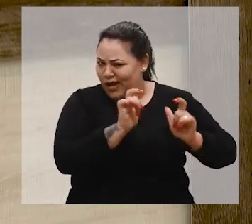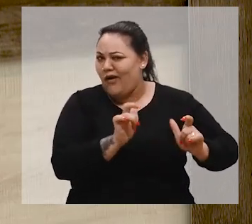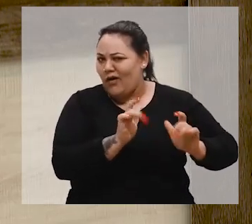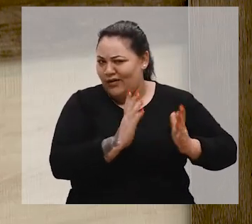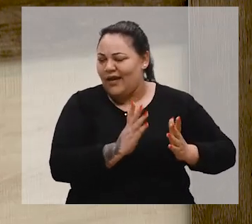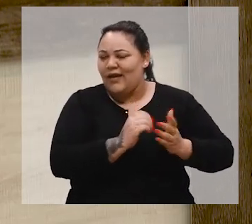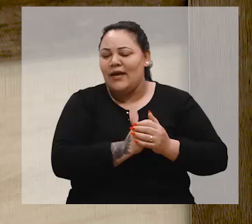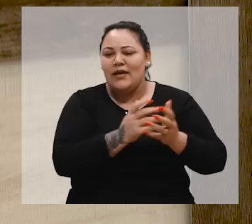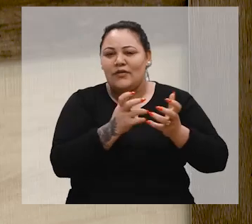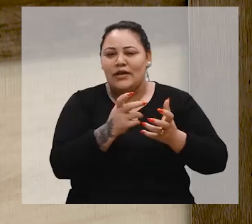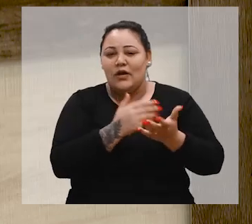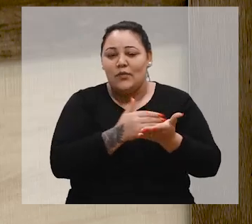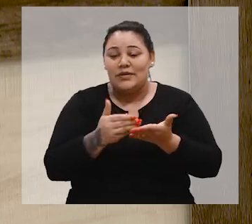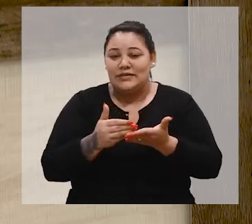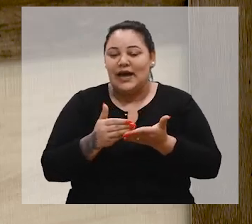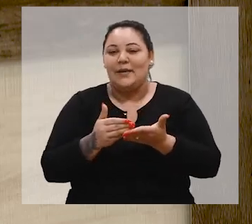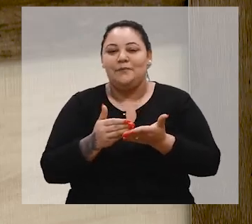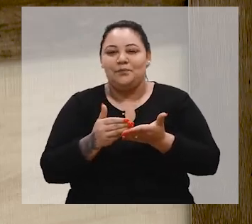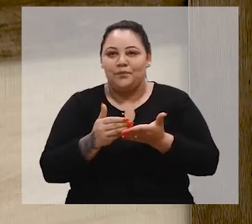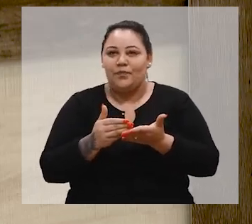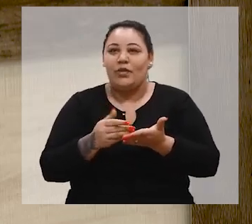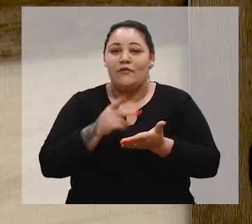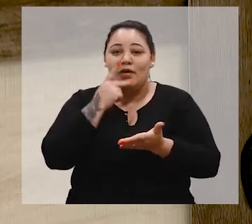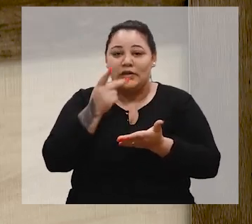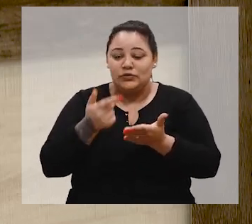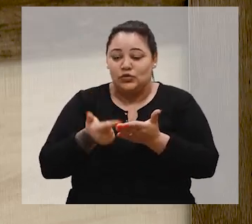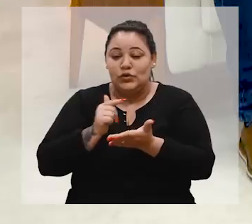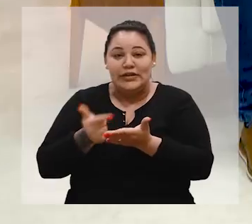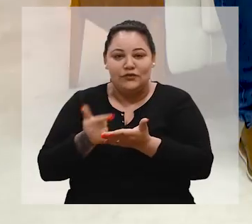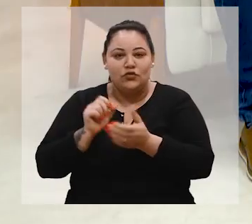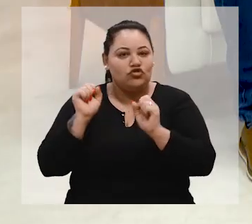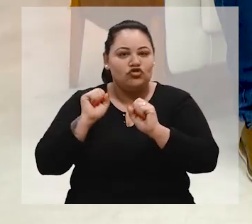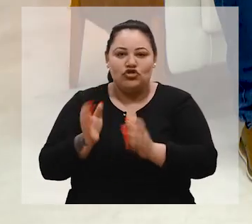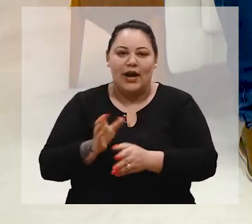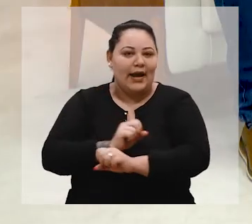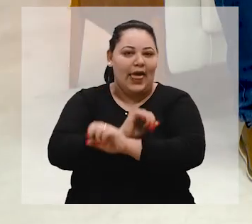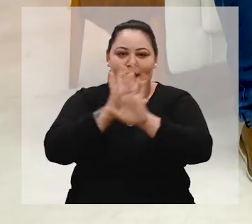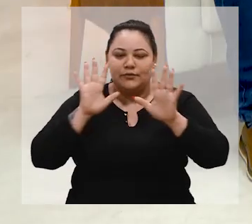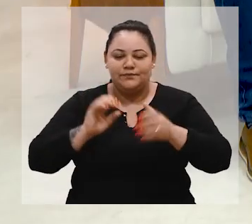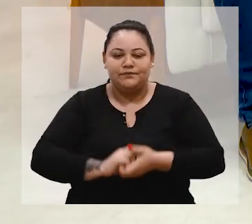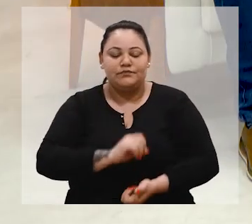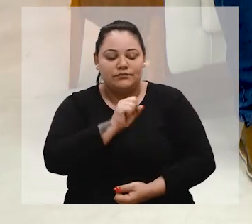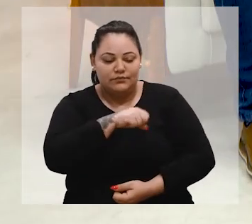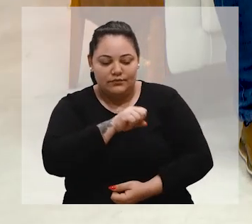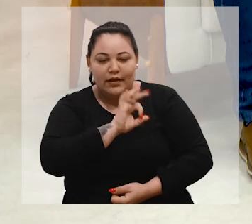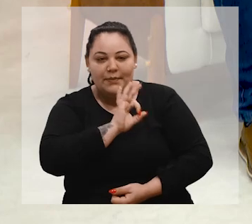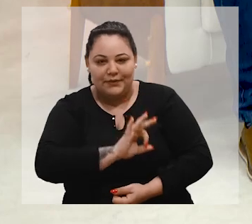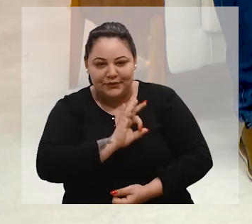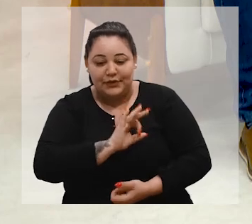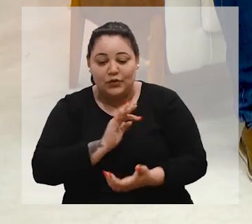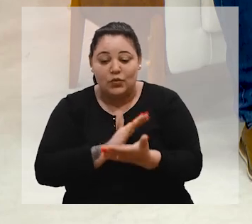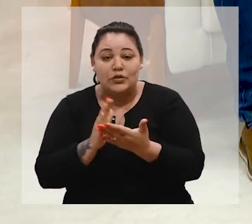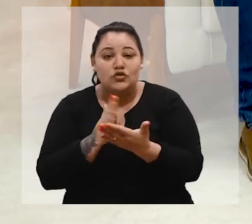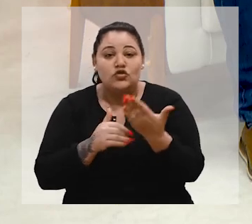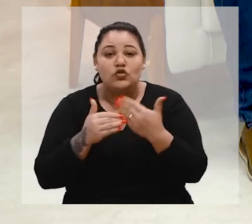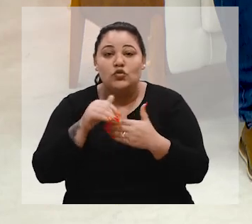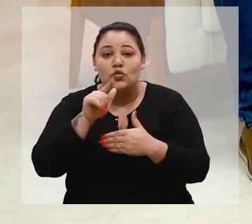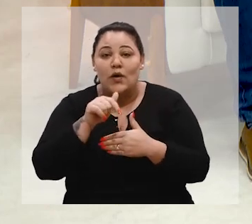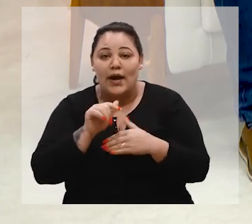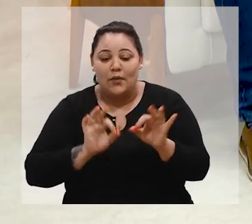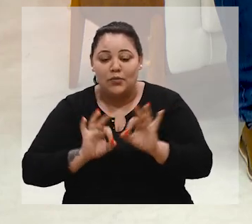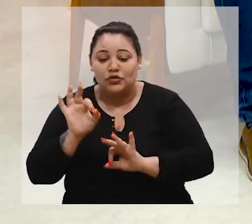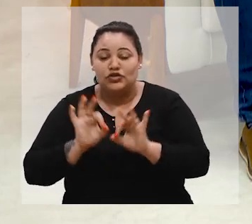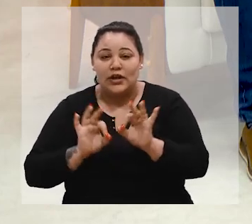já gostaria de abrirmos o programa situando o livro nesse projeto. Perfeito. Então, o início de tudo foi o